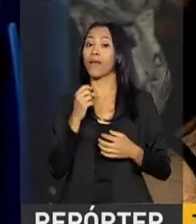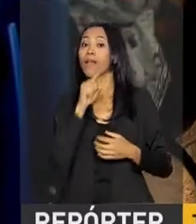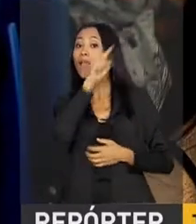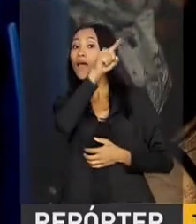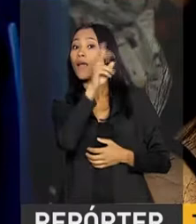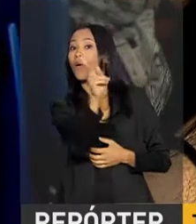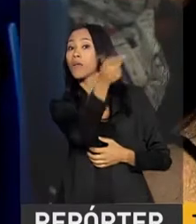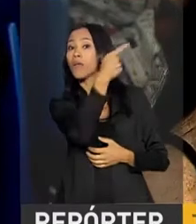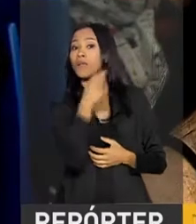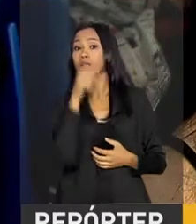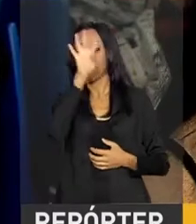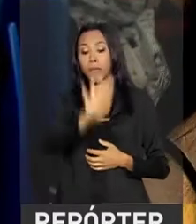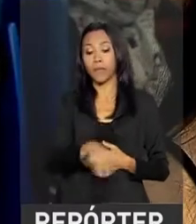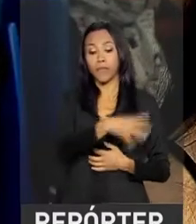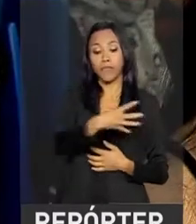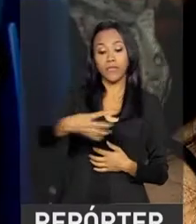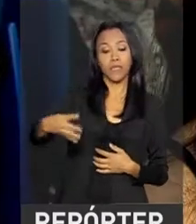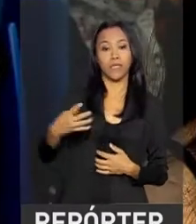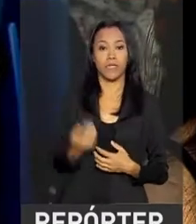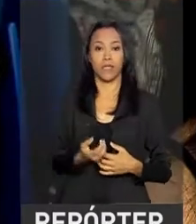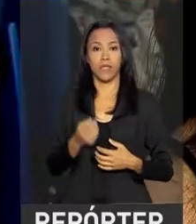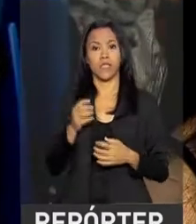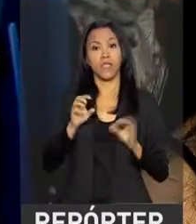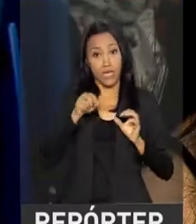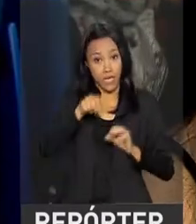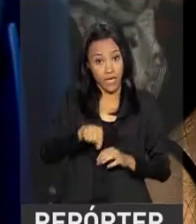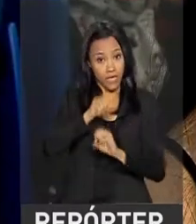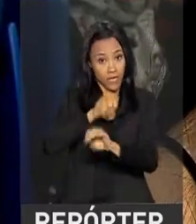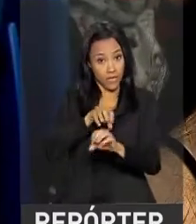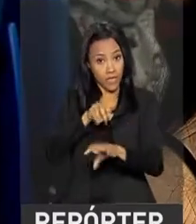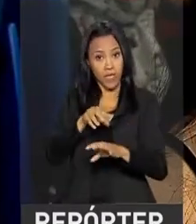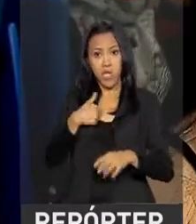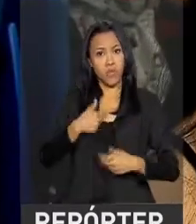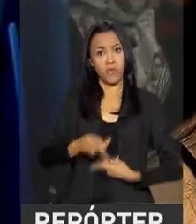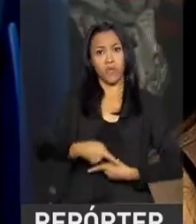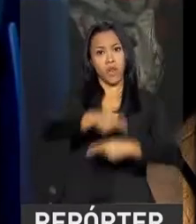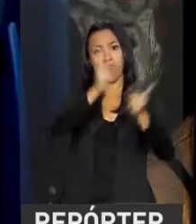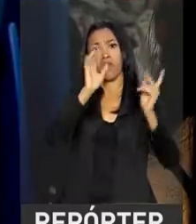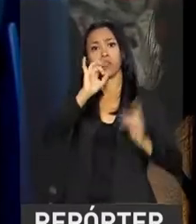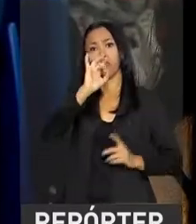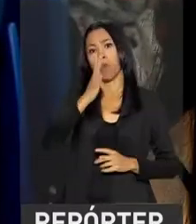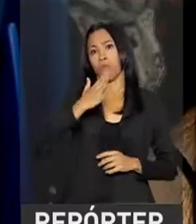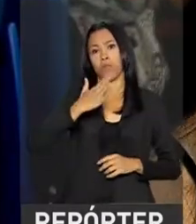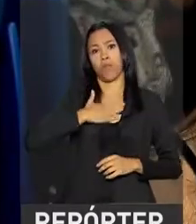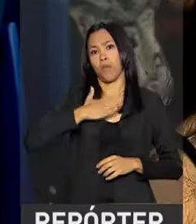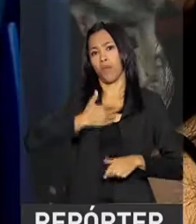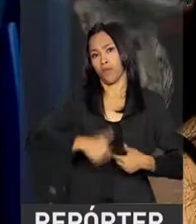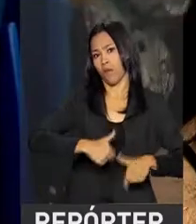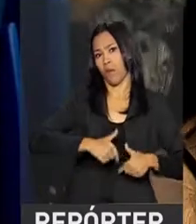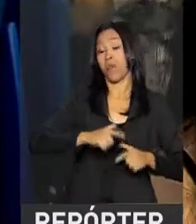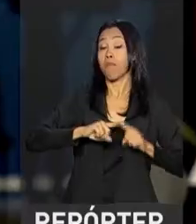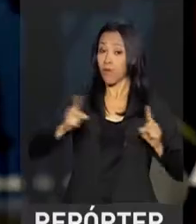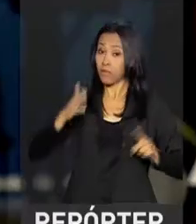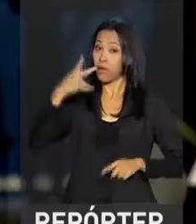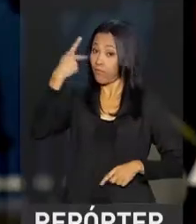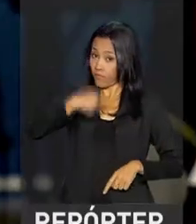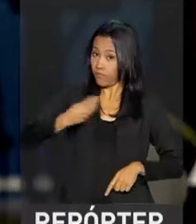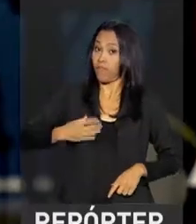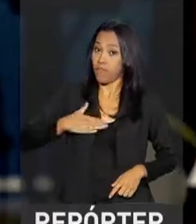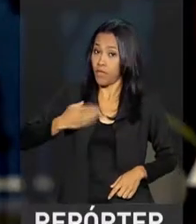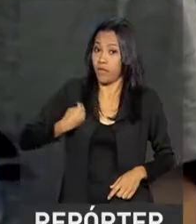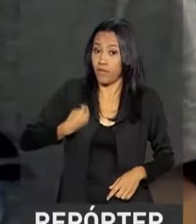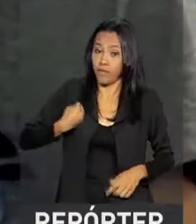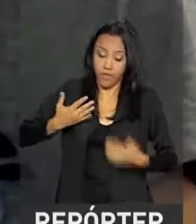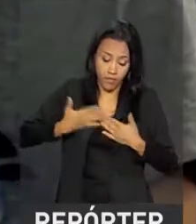eles estão ensinando e os módulos que são ensinados aqui eu não vou levar só o meu trabalho atual como eu vou levar para a vida toda assim como